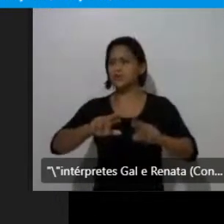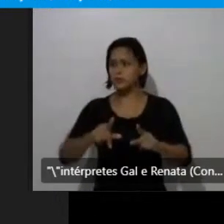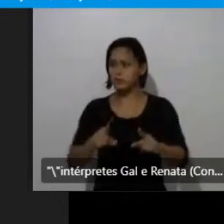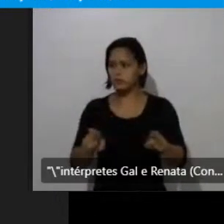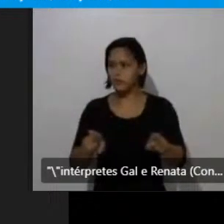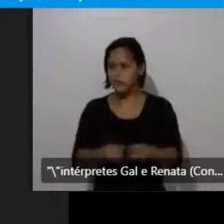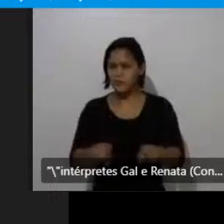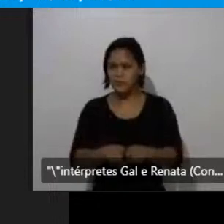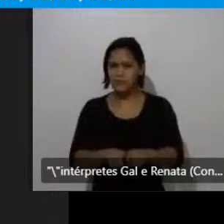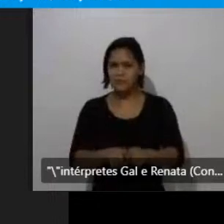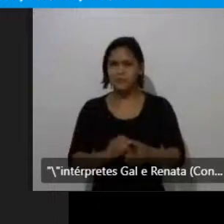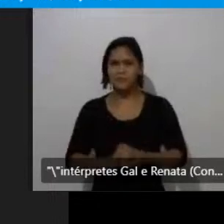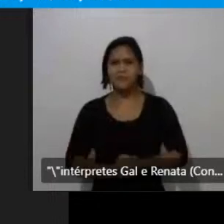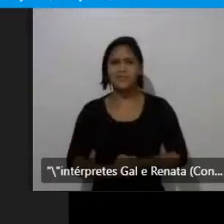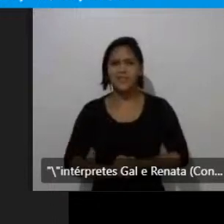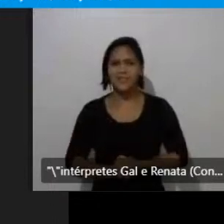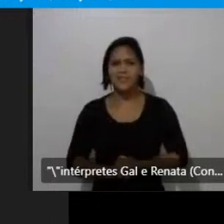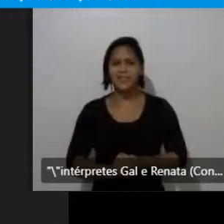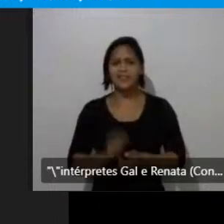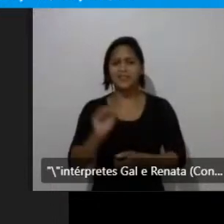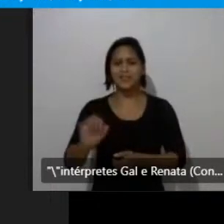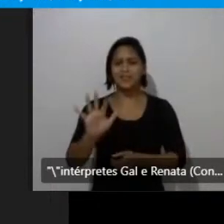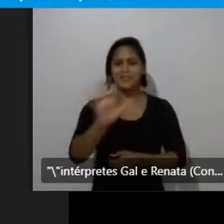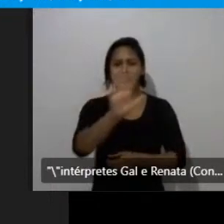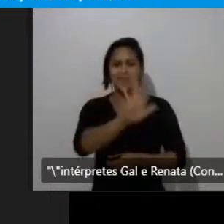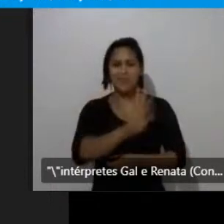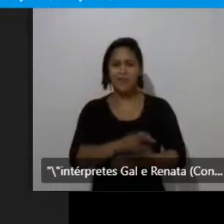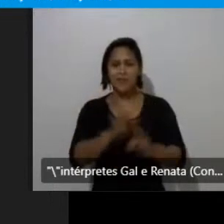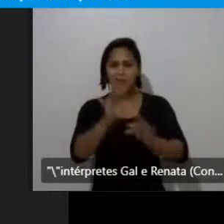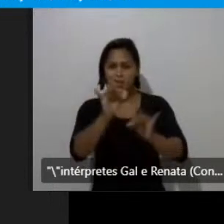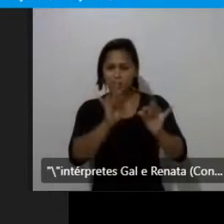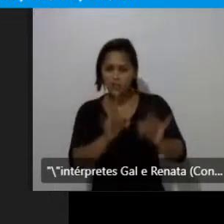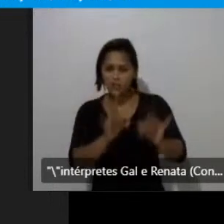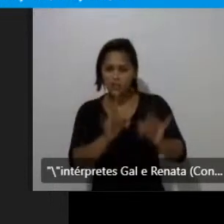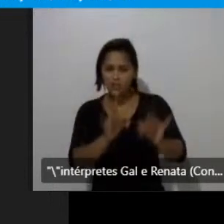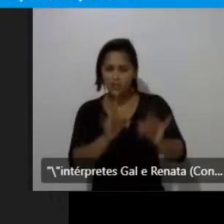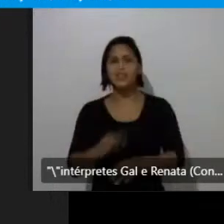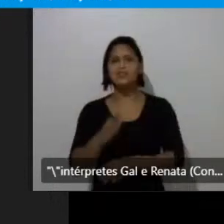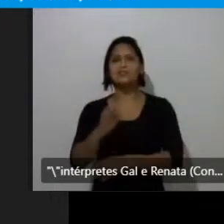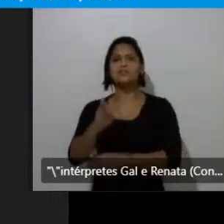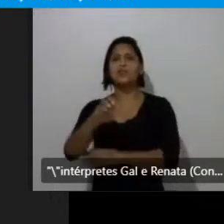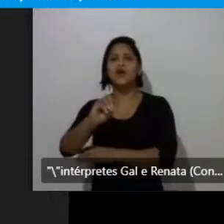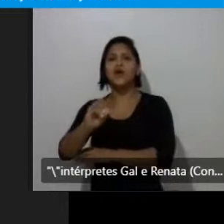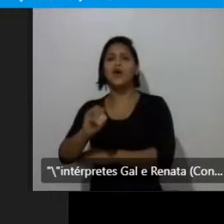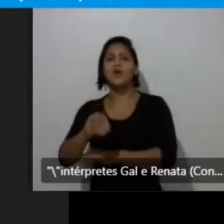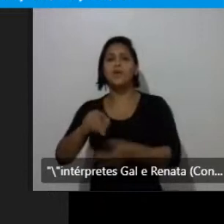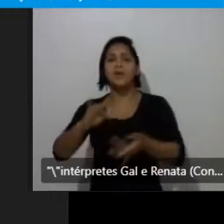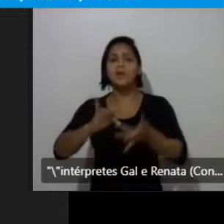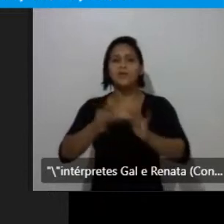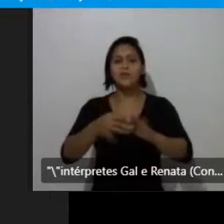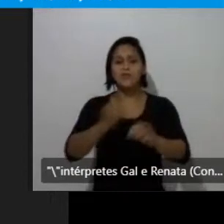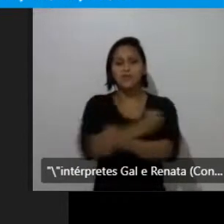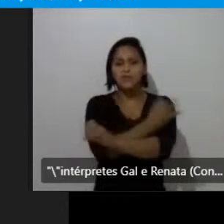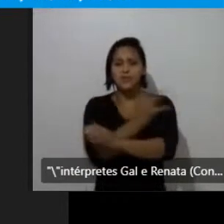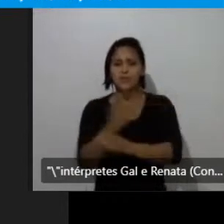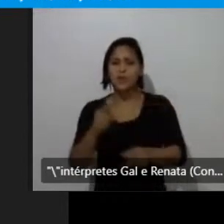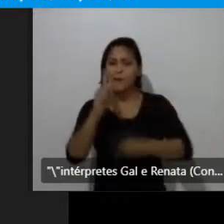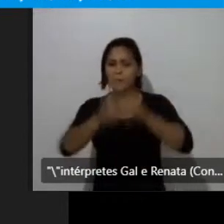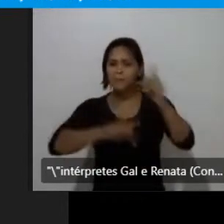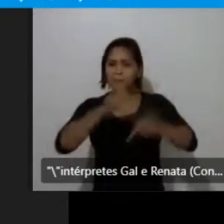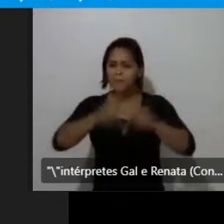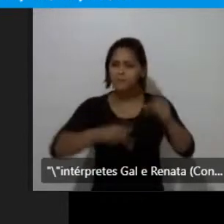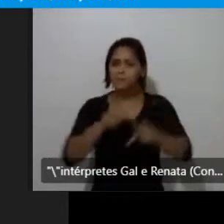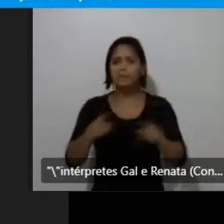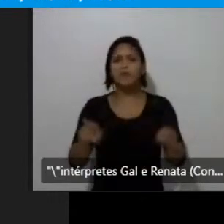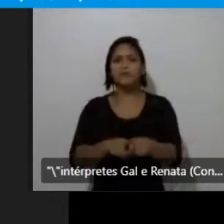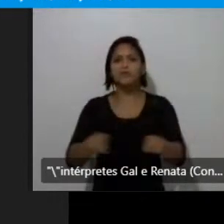Então, esse aqui é um mapa que mostra diversos biomas brasileiros e os respectivos povos e comunidades